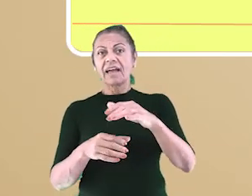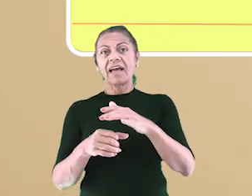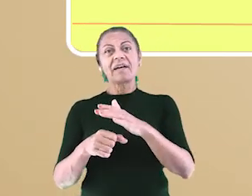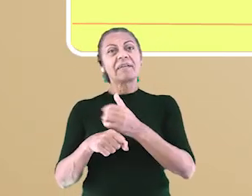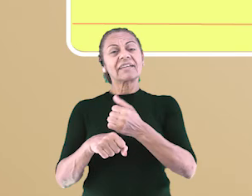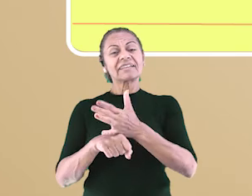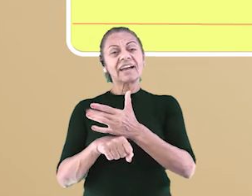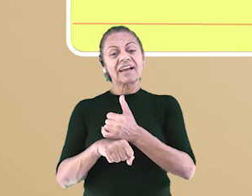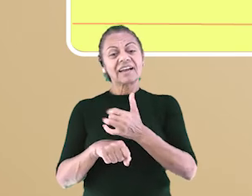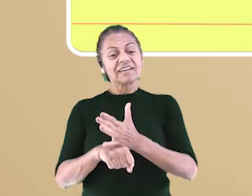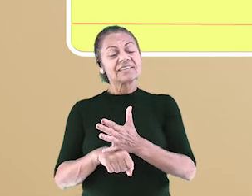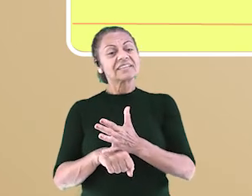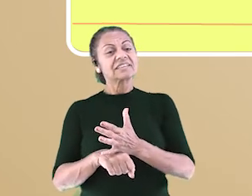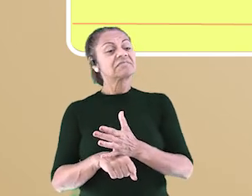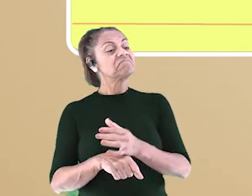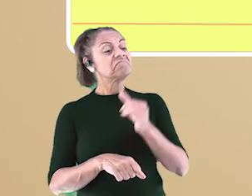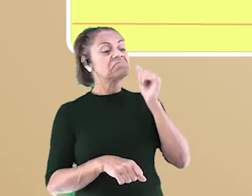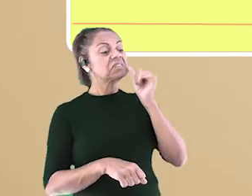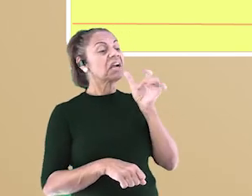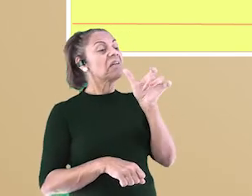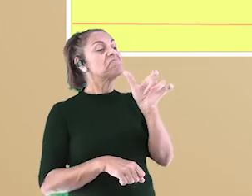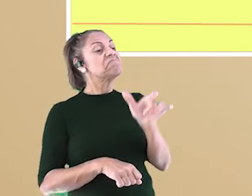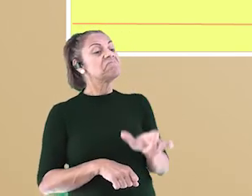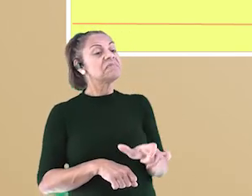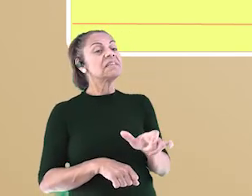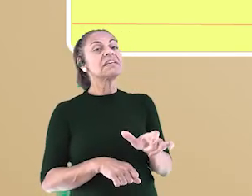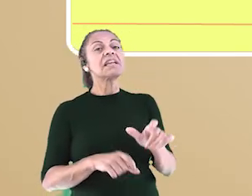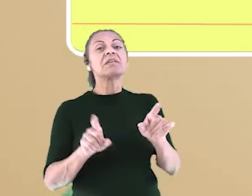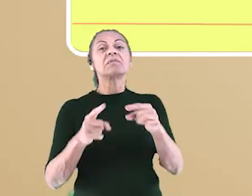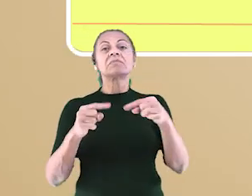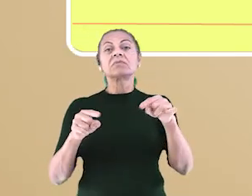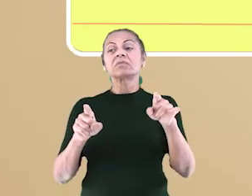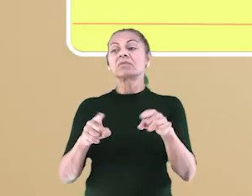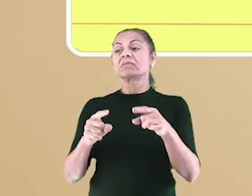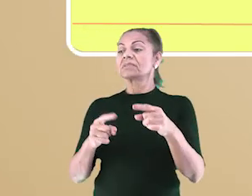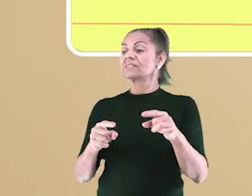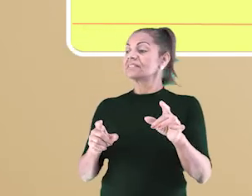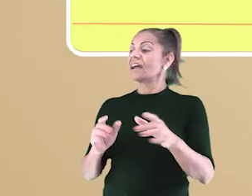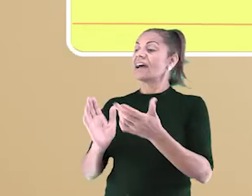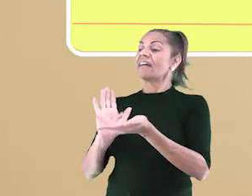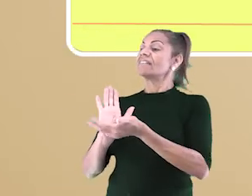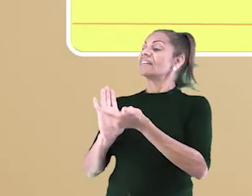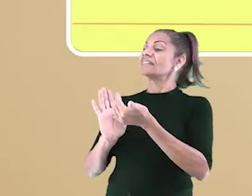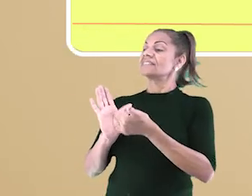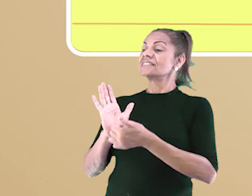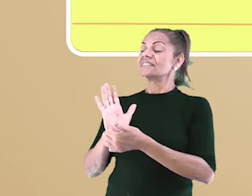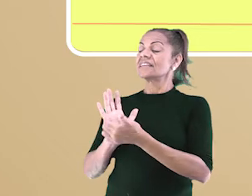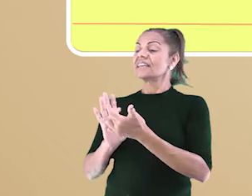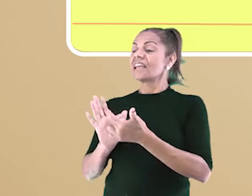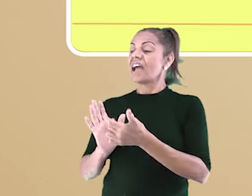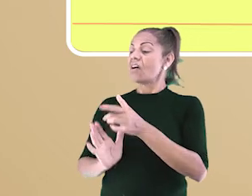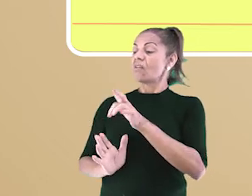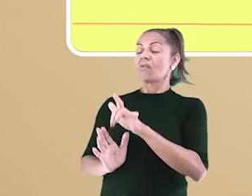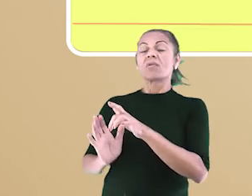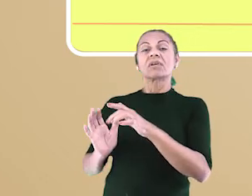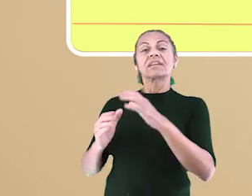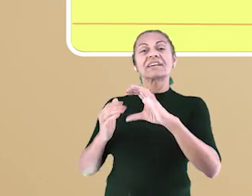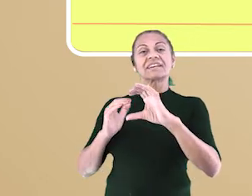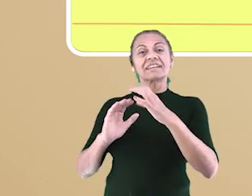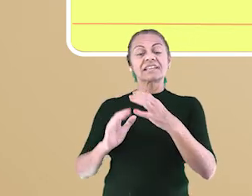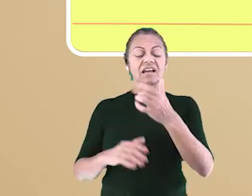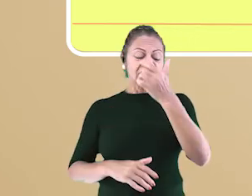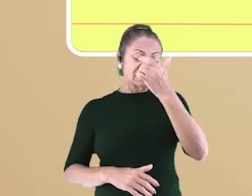ator, Camila gosta de música e Patrícia quer desenhar. Uma vai pegando lápis e a